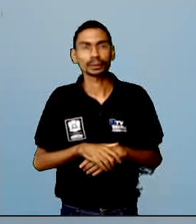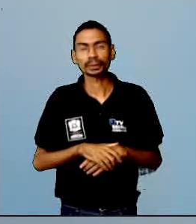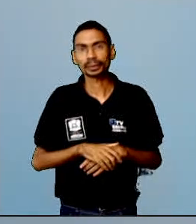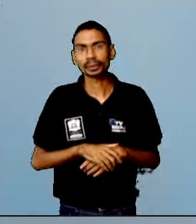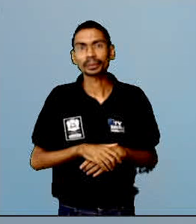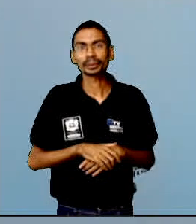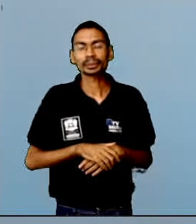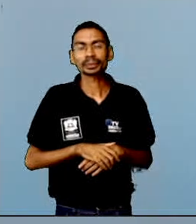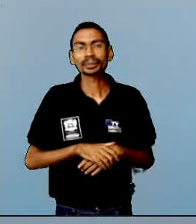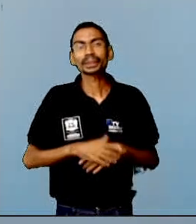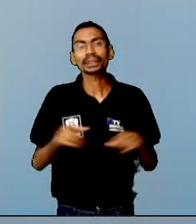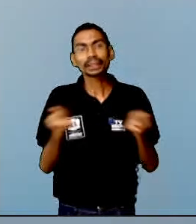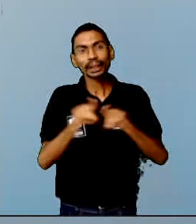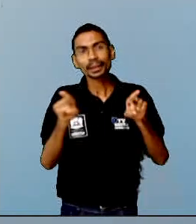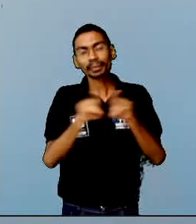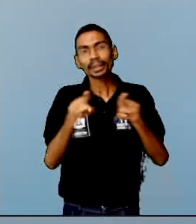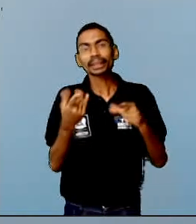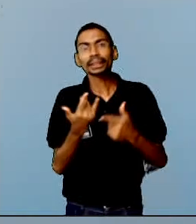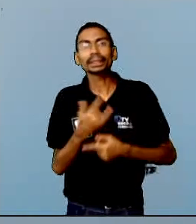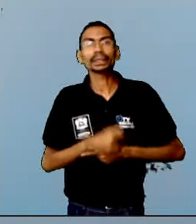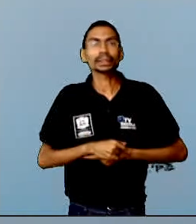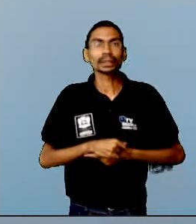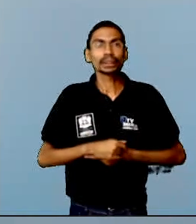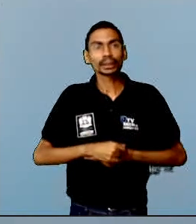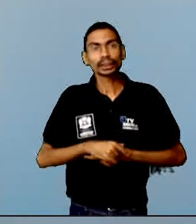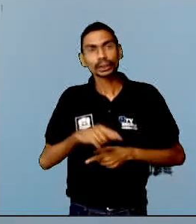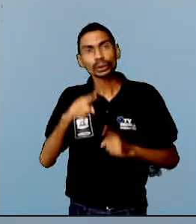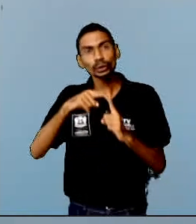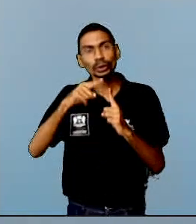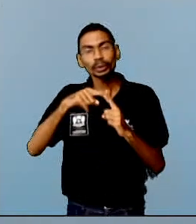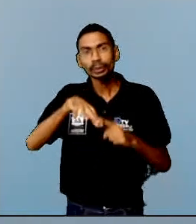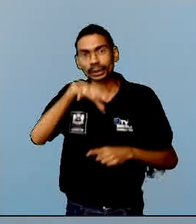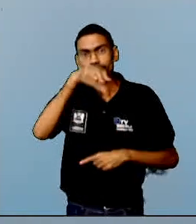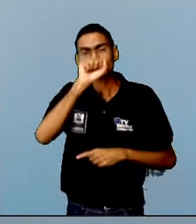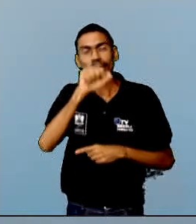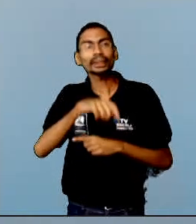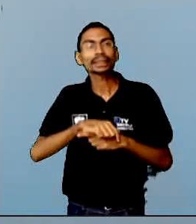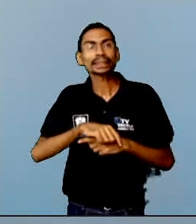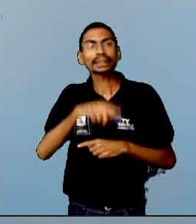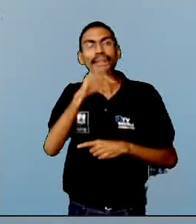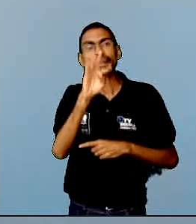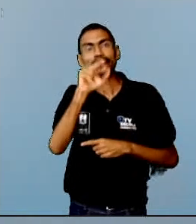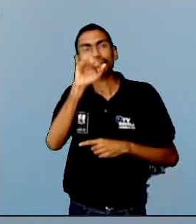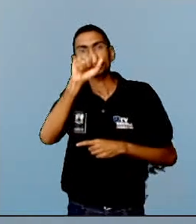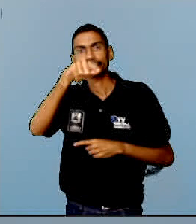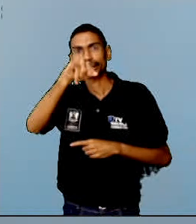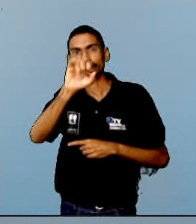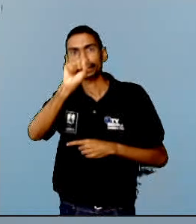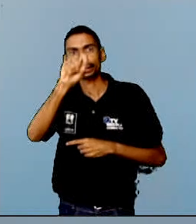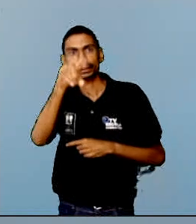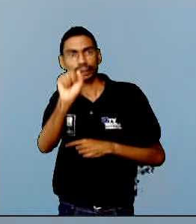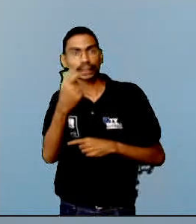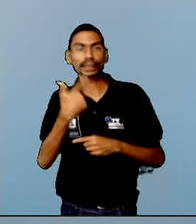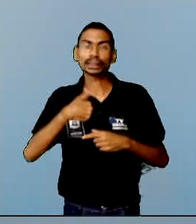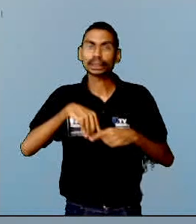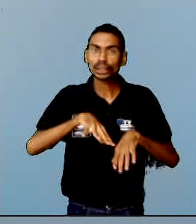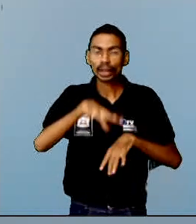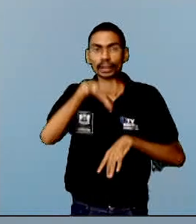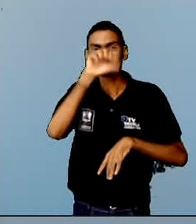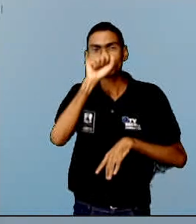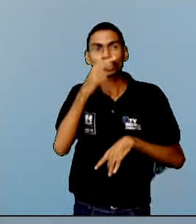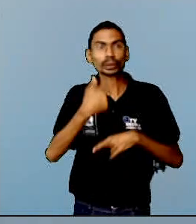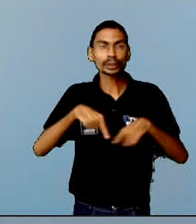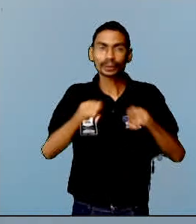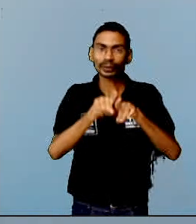de respiração traqueal, que é pela traqueia, ok? A troca gasosa acontece na traqueia.